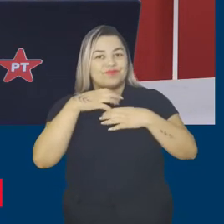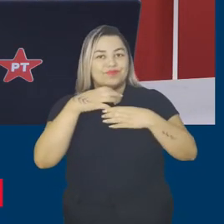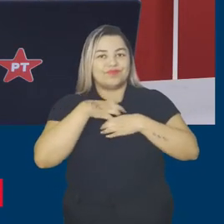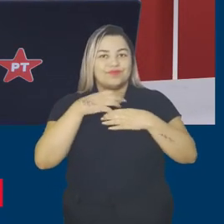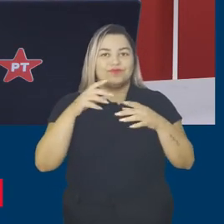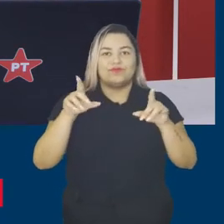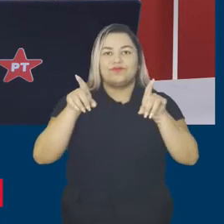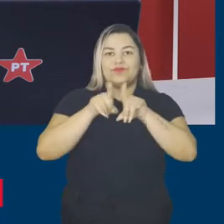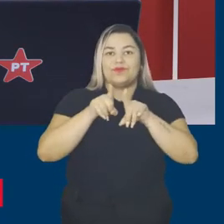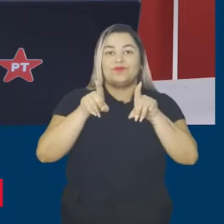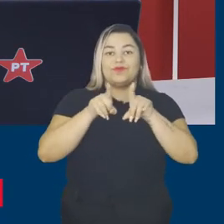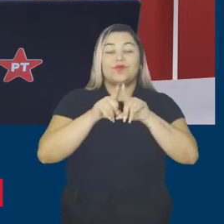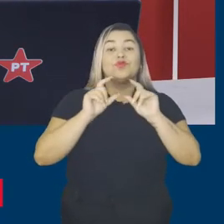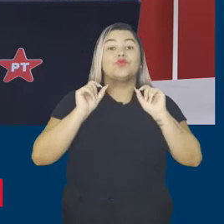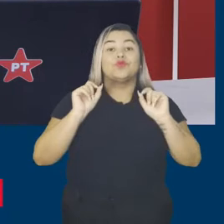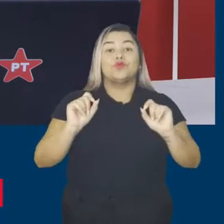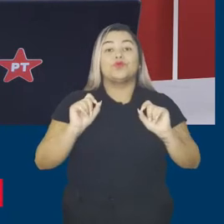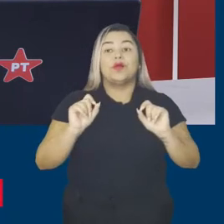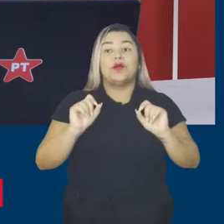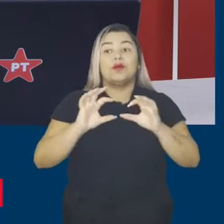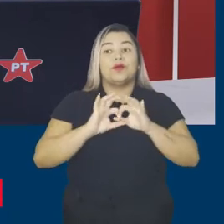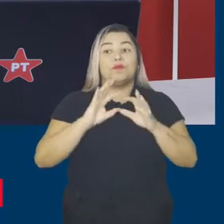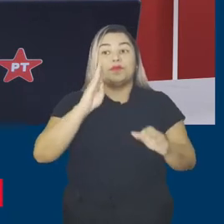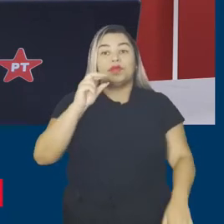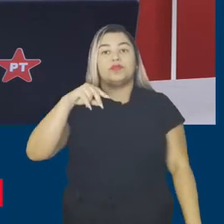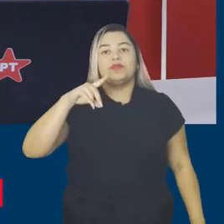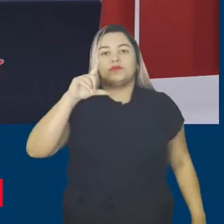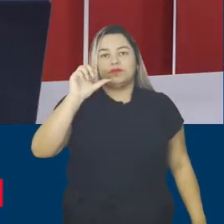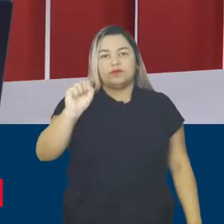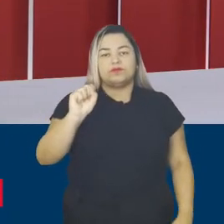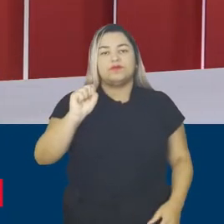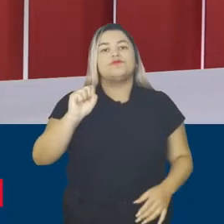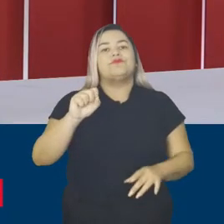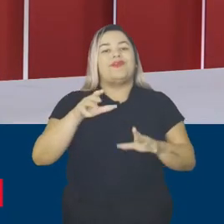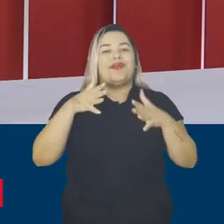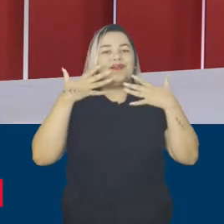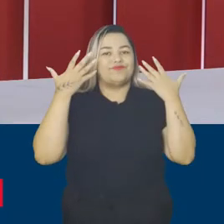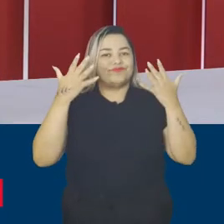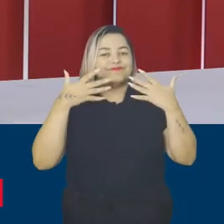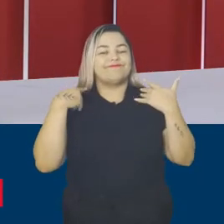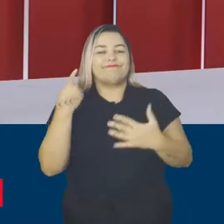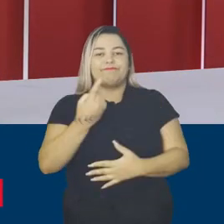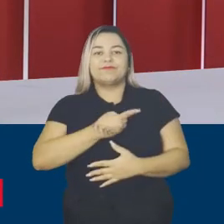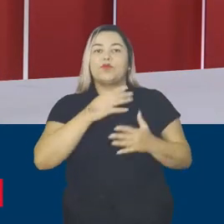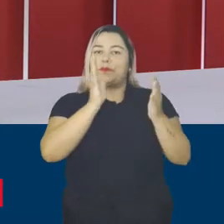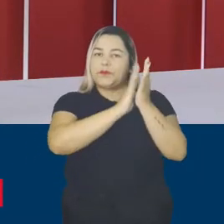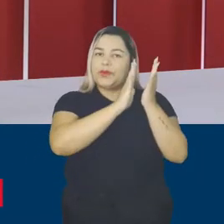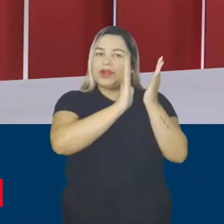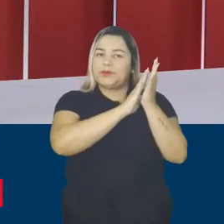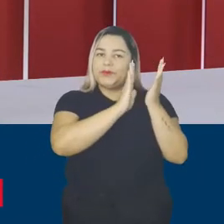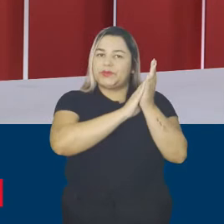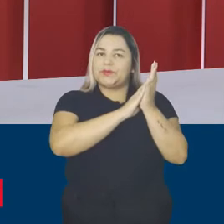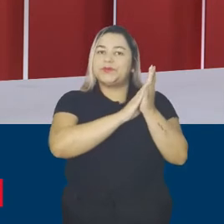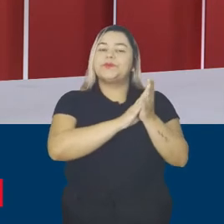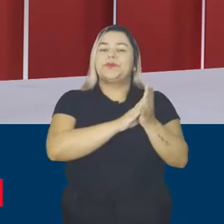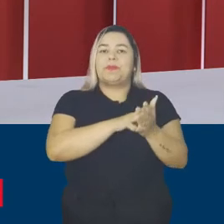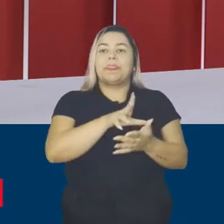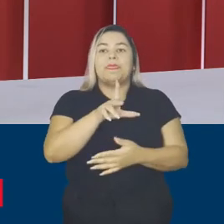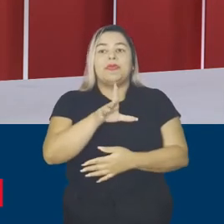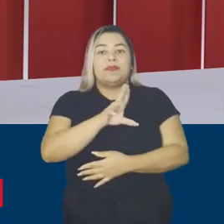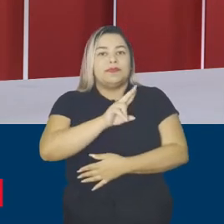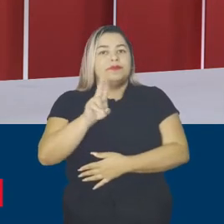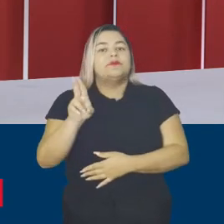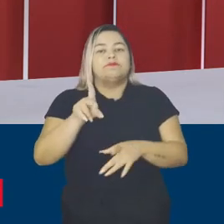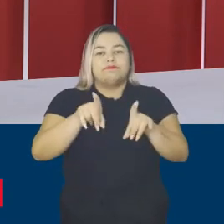sigo aqui à disposição, agora no BNDES. Agora no BNDES, alegria é nossa, parabéns pela nomeação